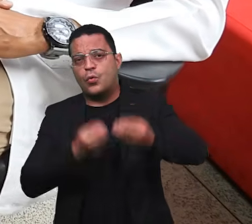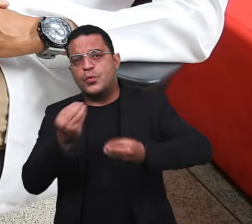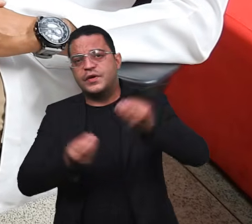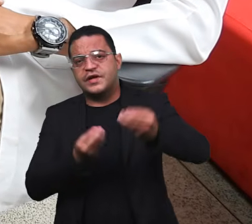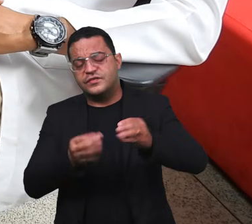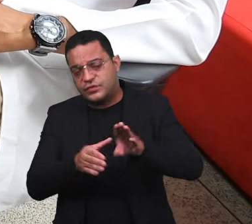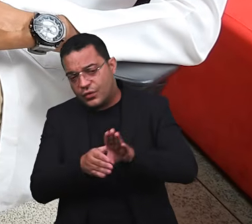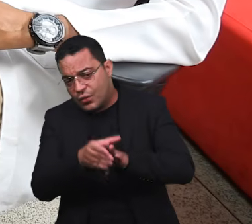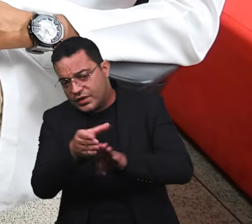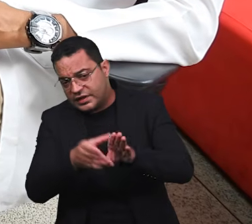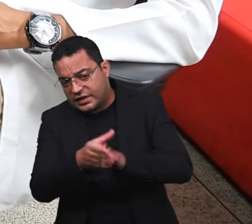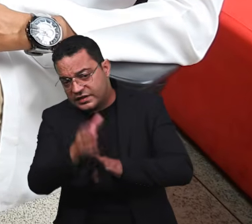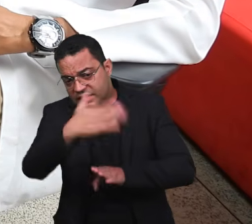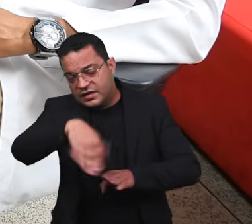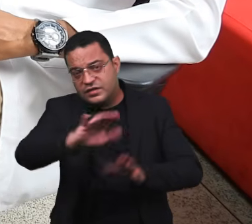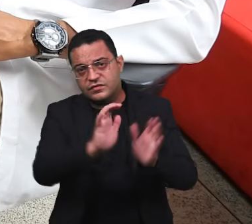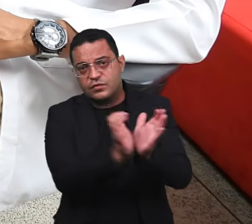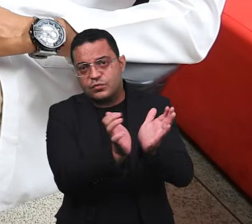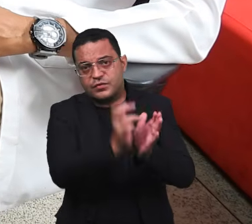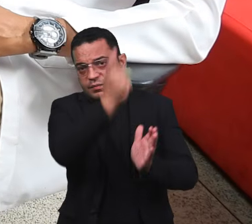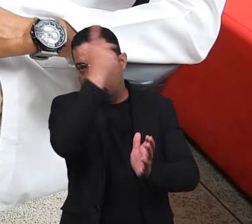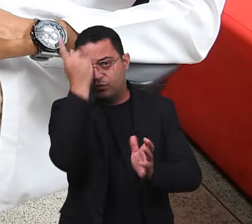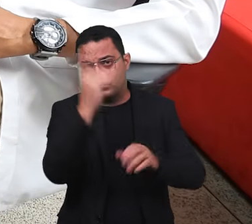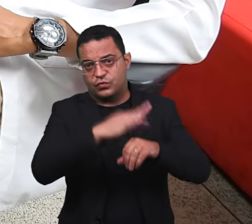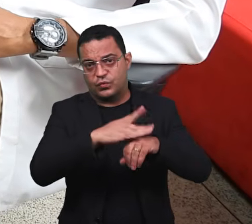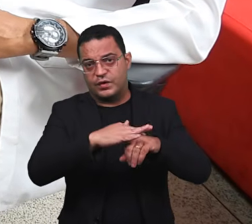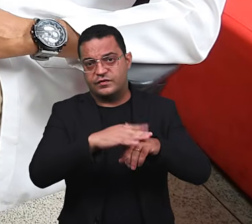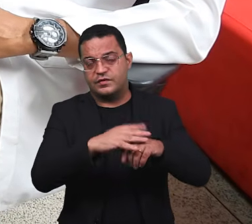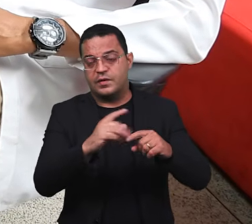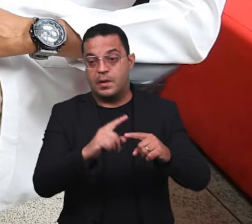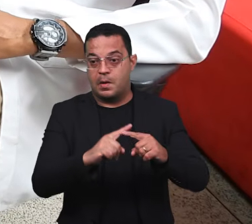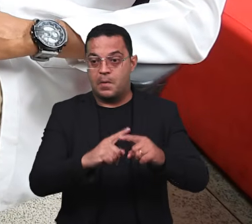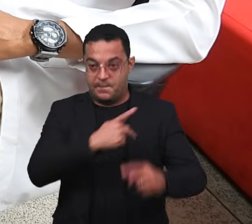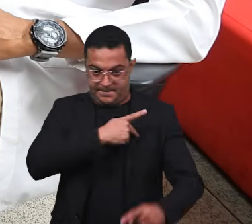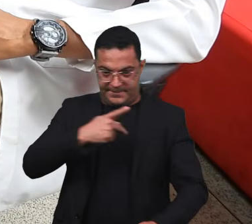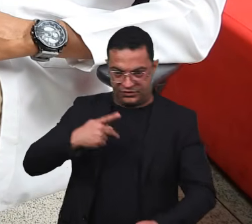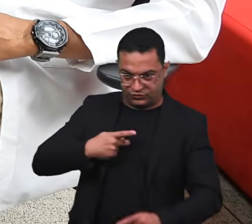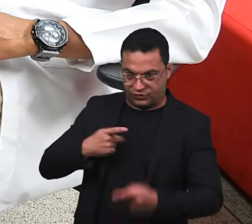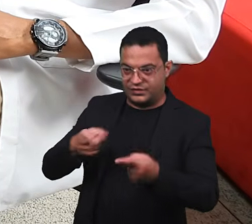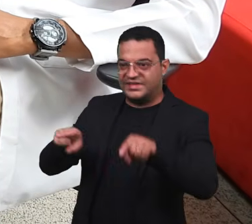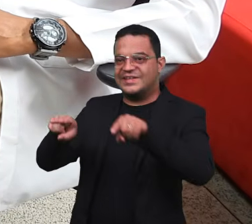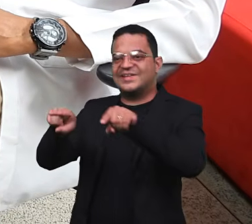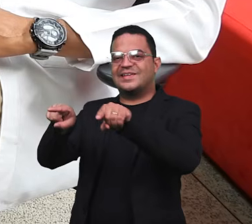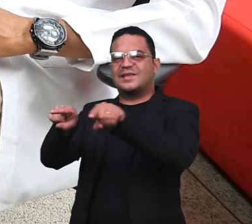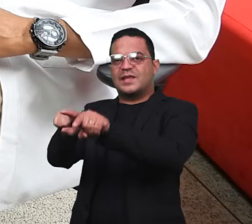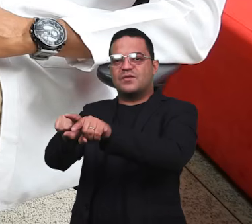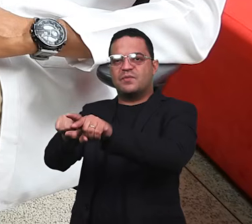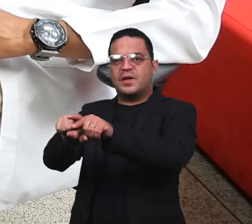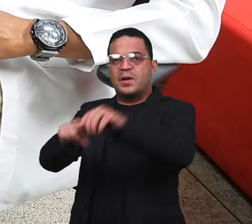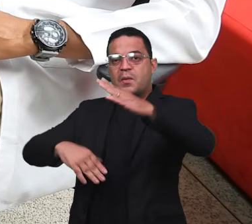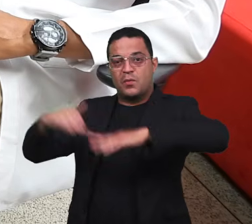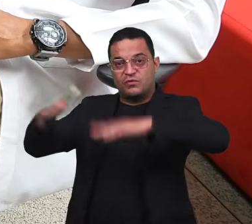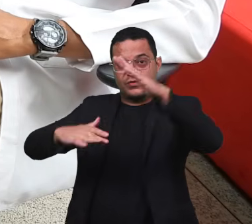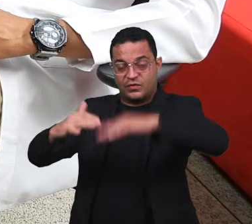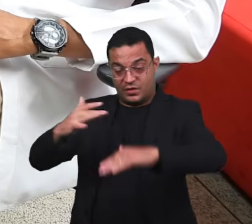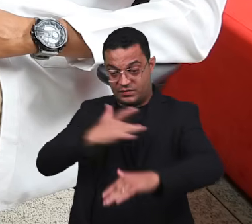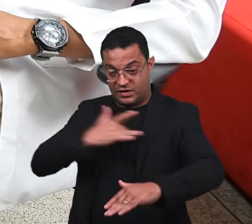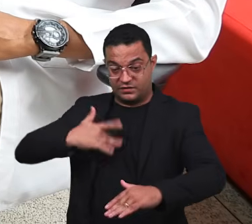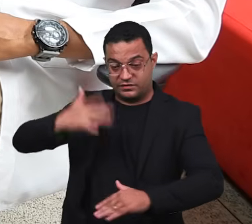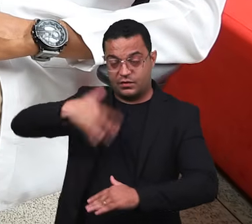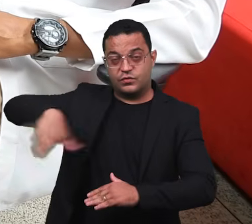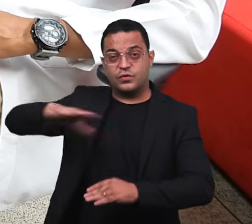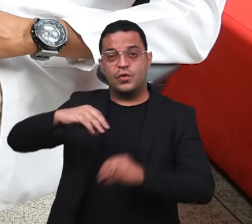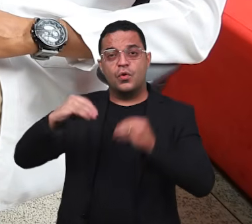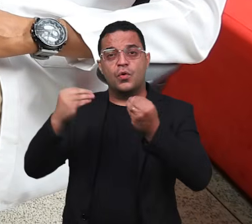com eles, desse algumas orientações como pastor, né, como profissional da área que o senhor é. Então, gostaria que o senhor